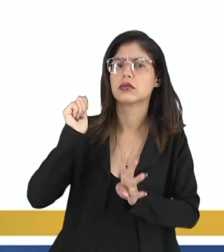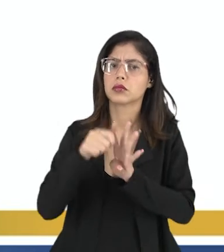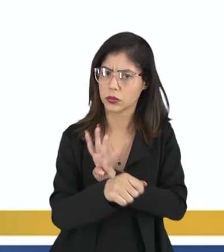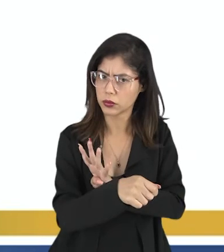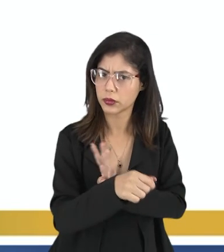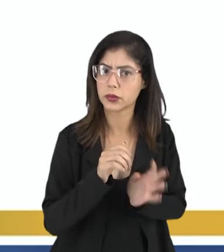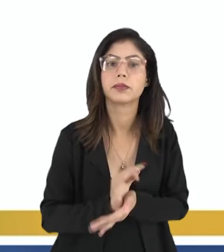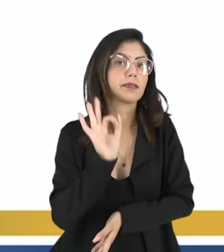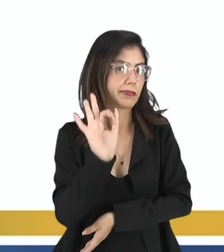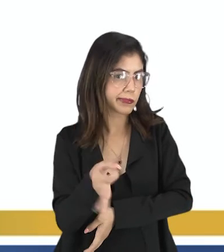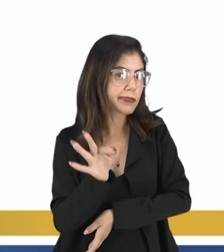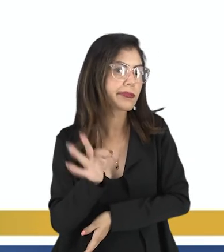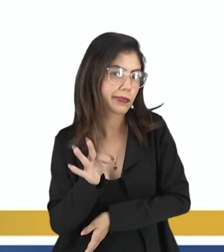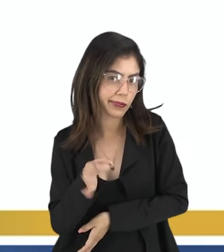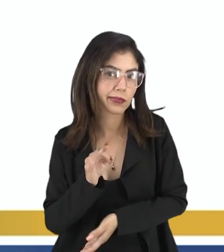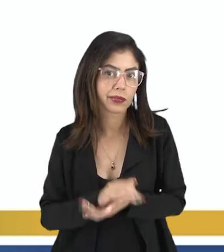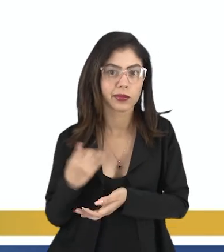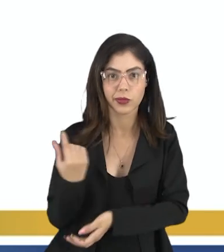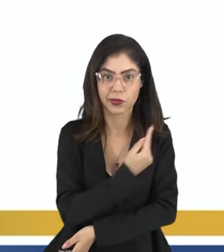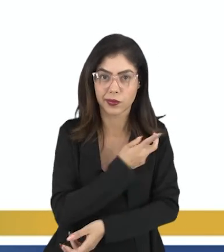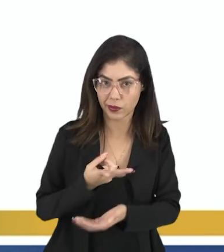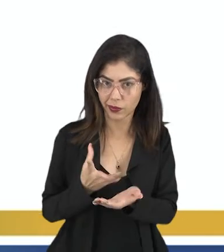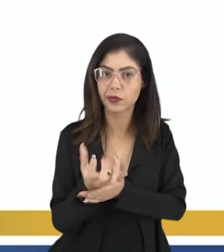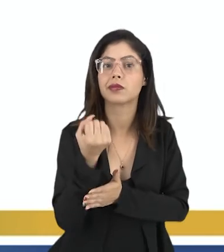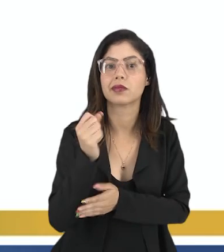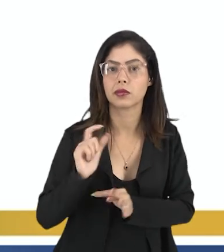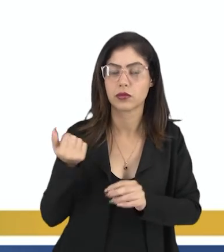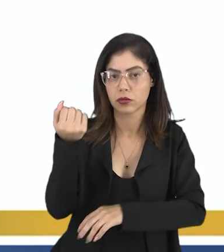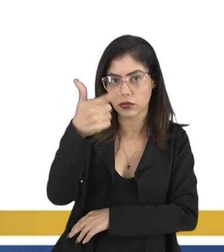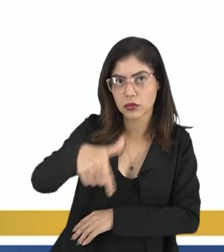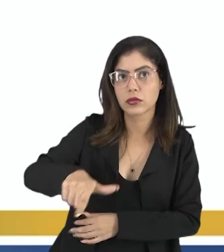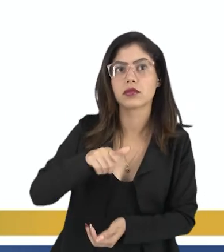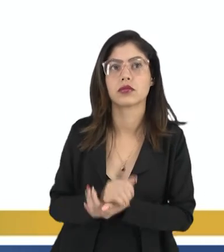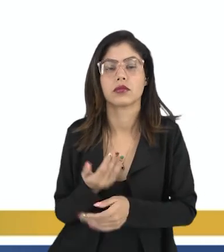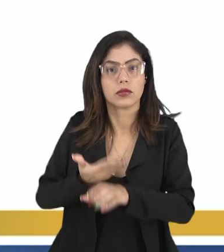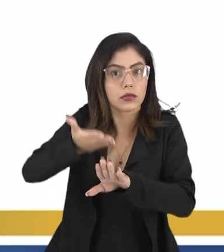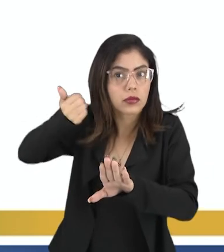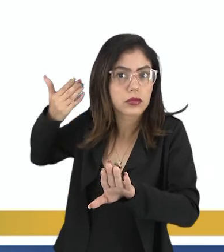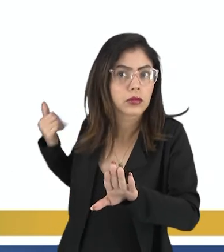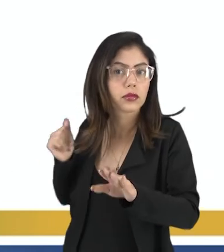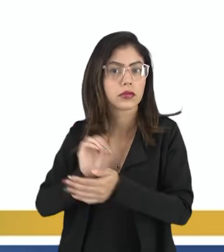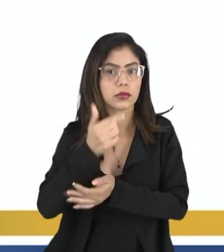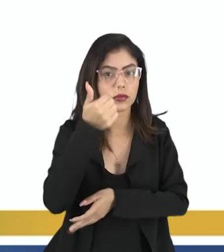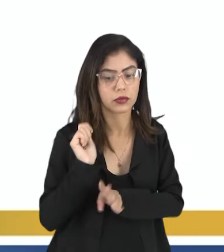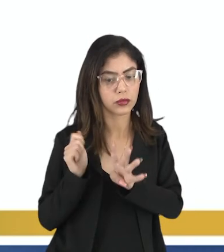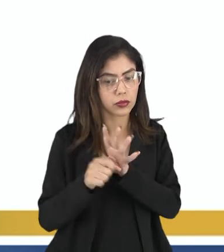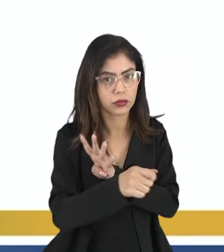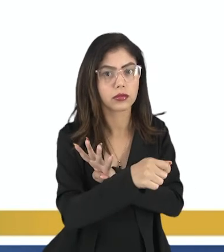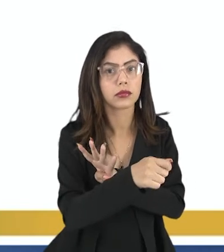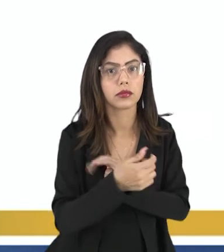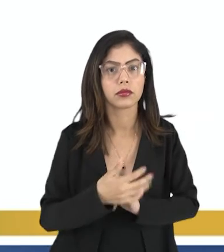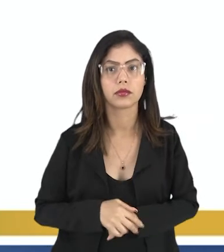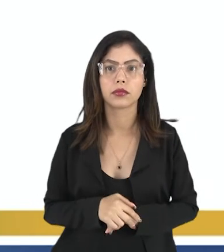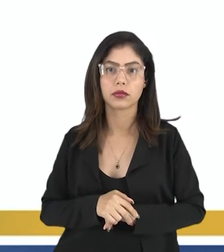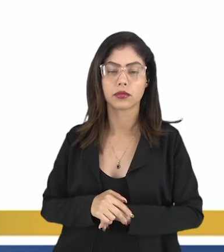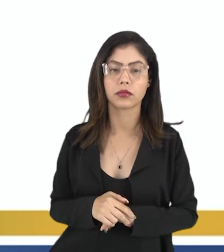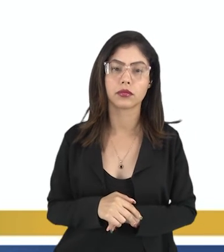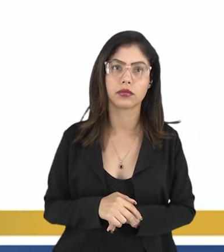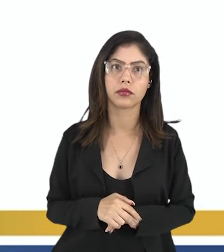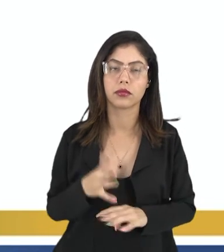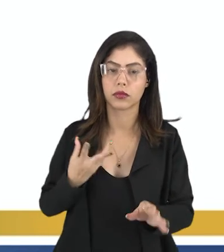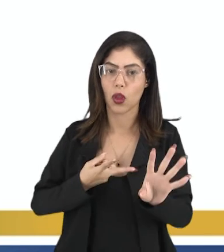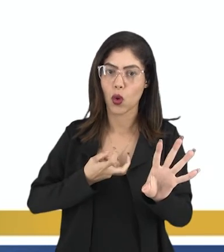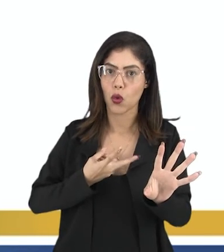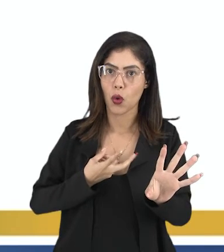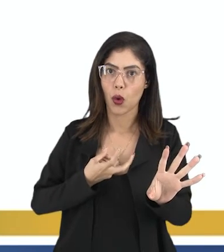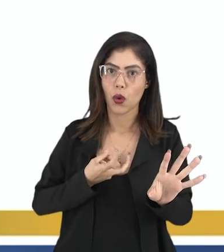mês? Certo. E aí nós vamos pegar novamente o montante anterior do segundo mês e